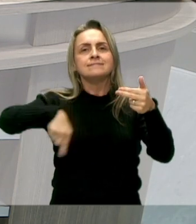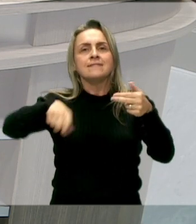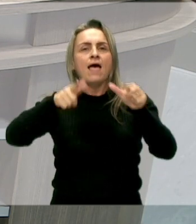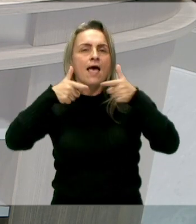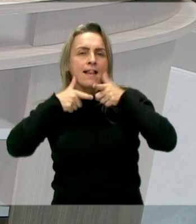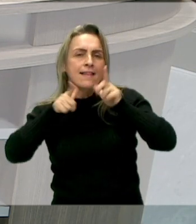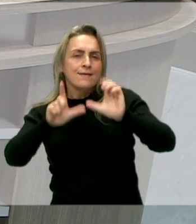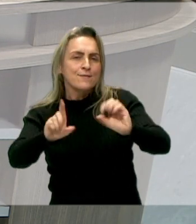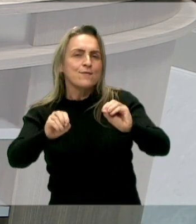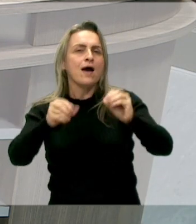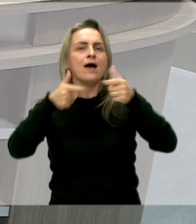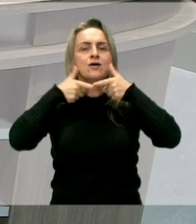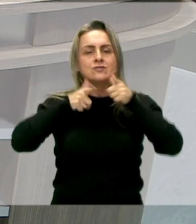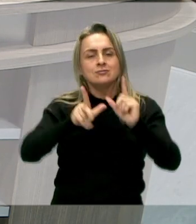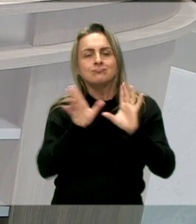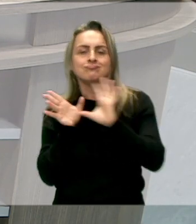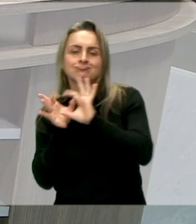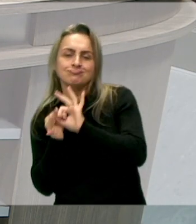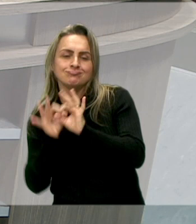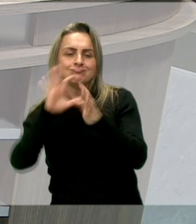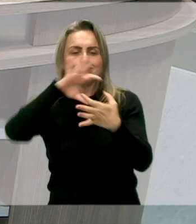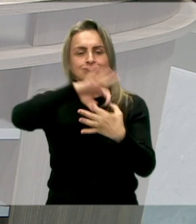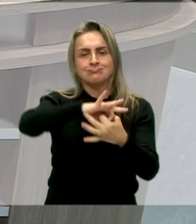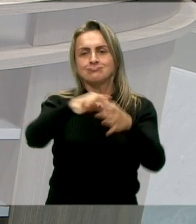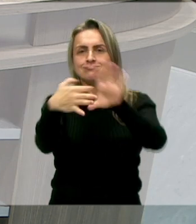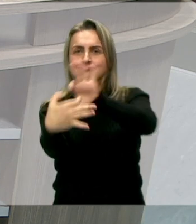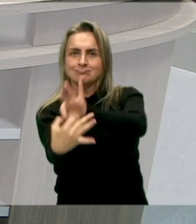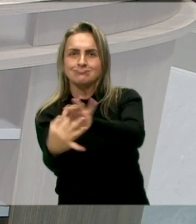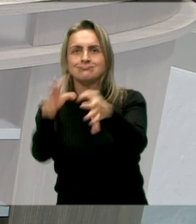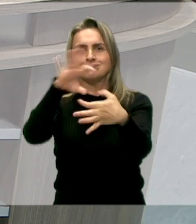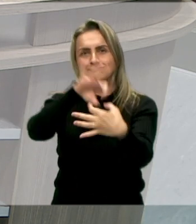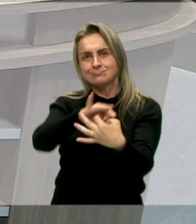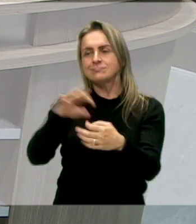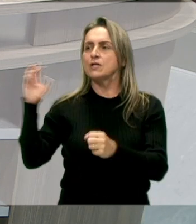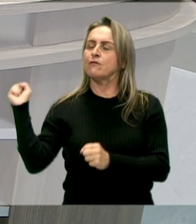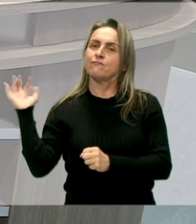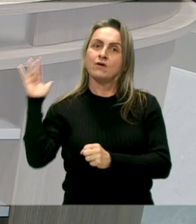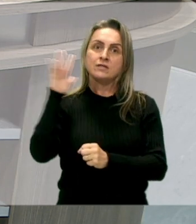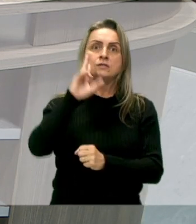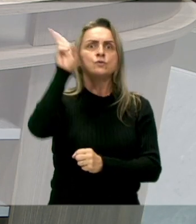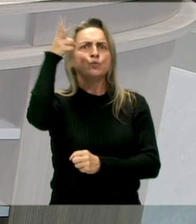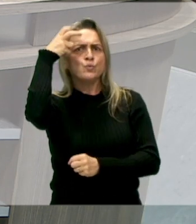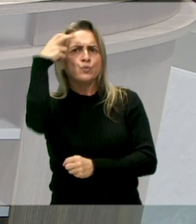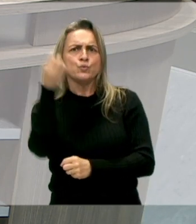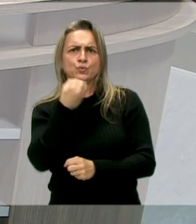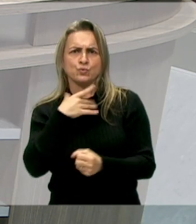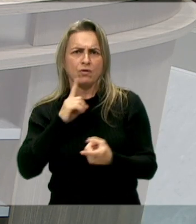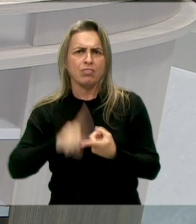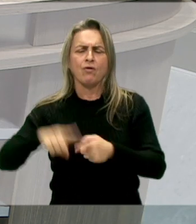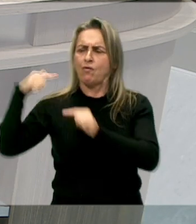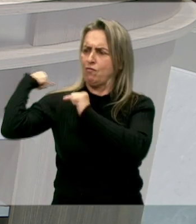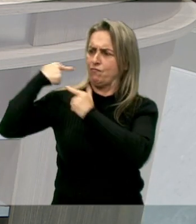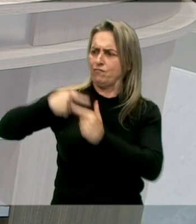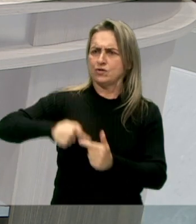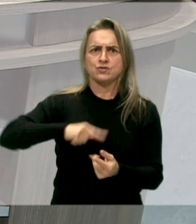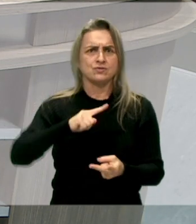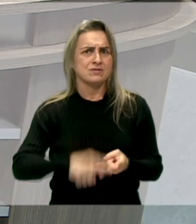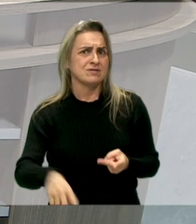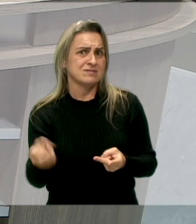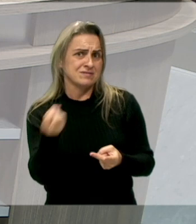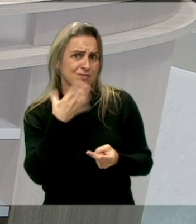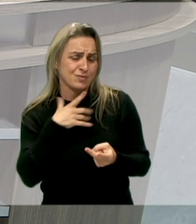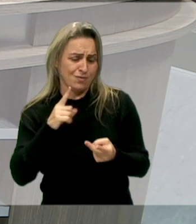vão agregando, a gente vai trazendo outras linguagens, pessoas das novas gerações. Hoje a gente também tem